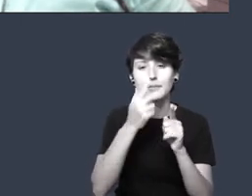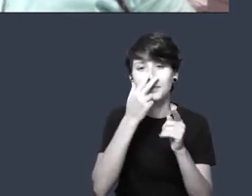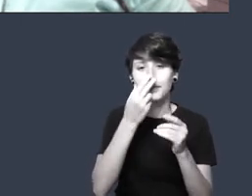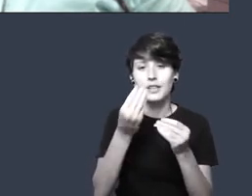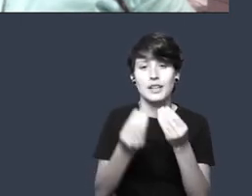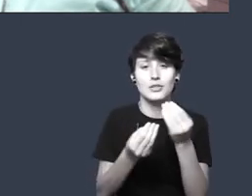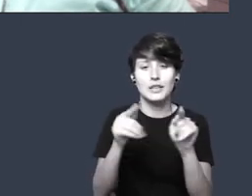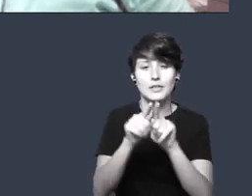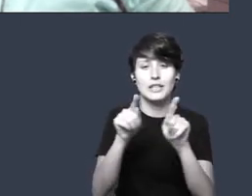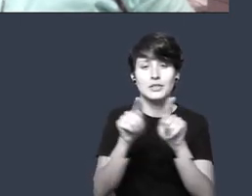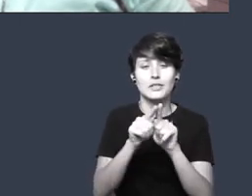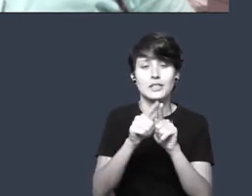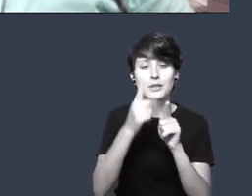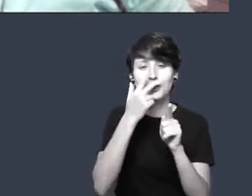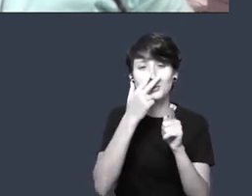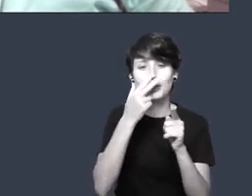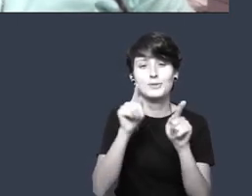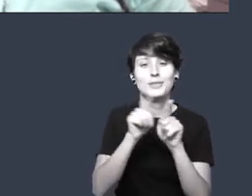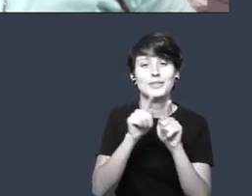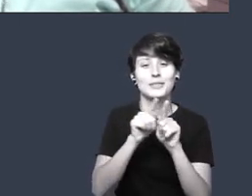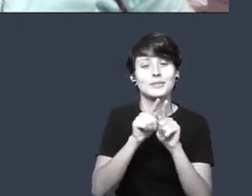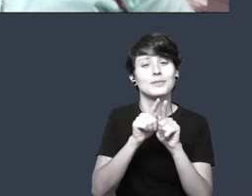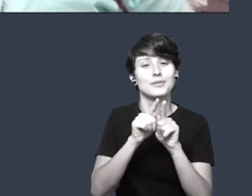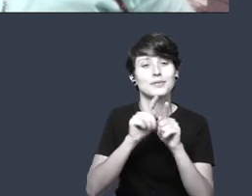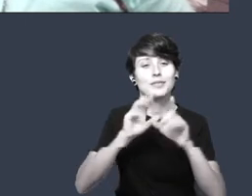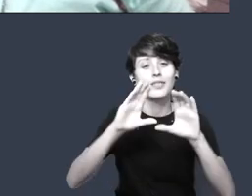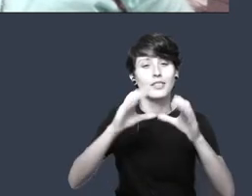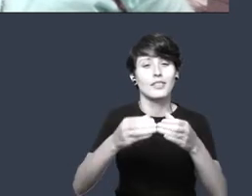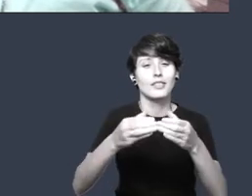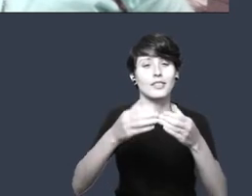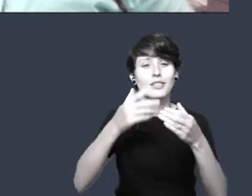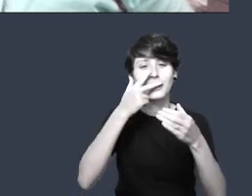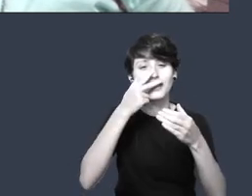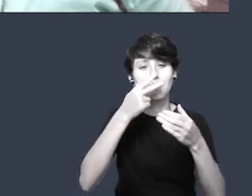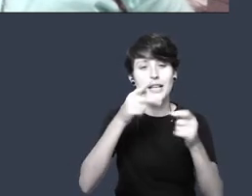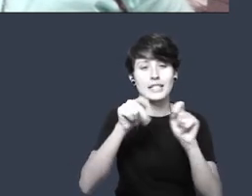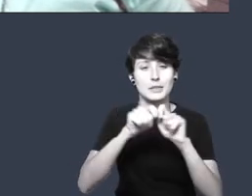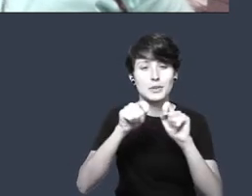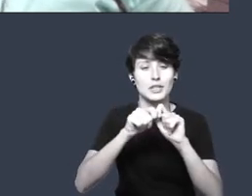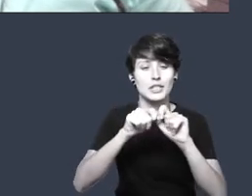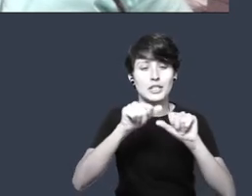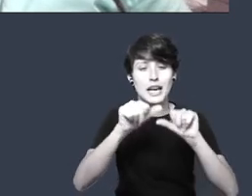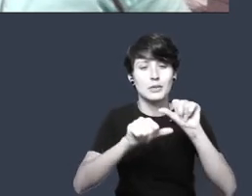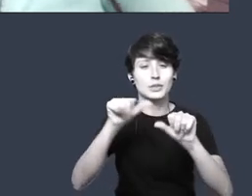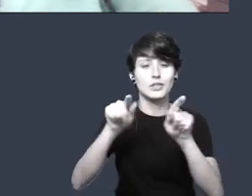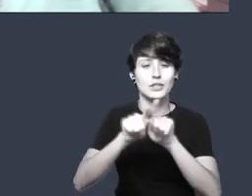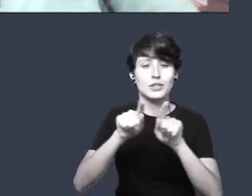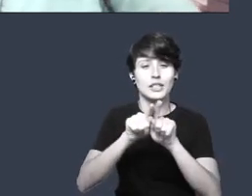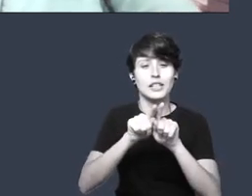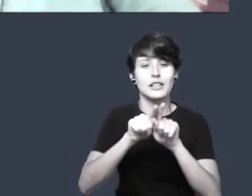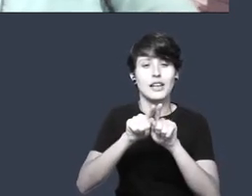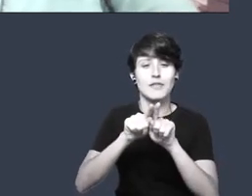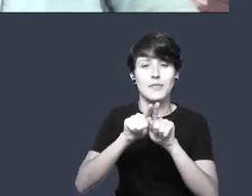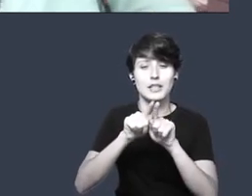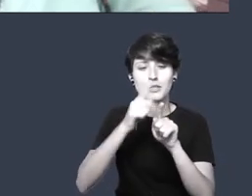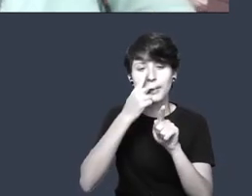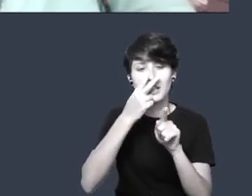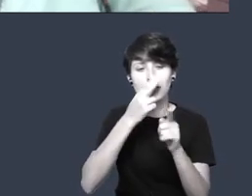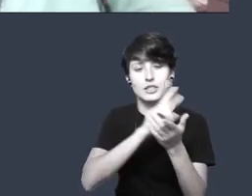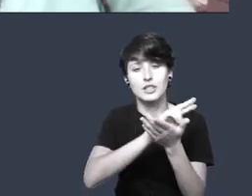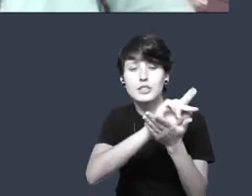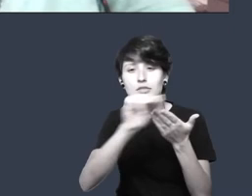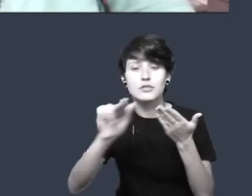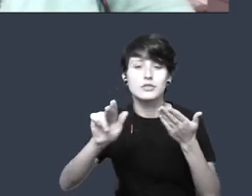pensar aqui, será que eu reuso um código que está disponível no GitHub e que aí depois eu posso pensar sobre esses preconceitos, ou eu uso algo que é uma